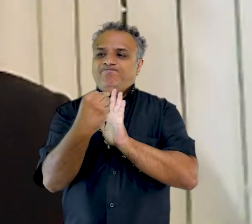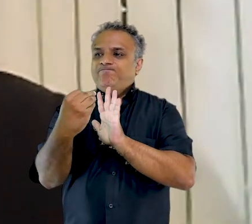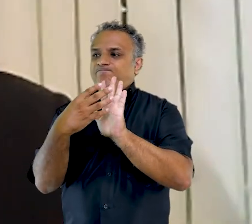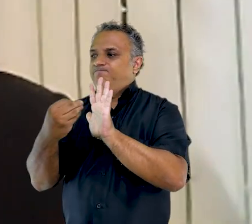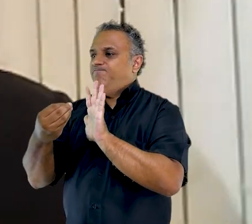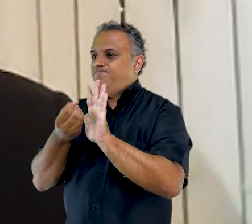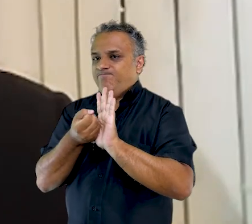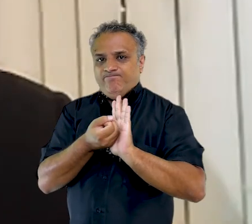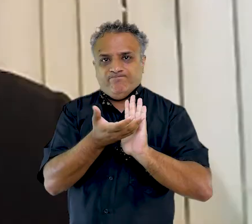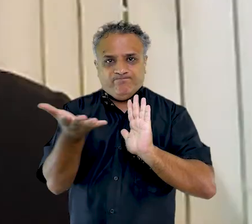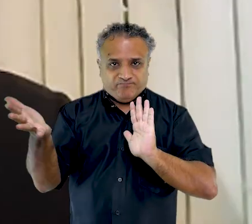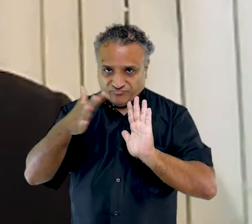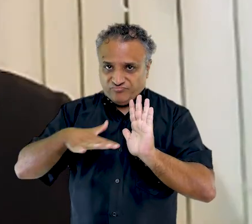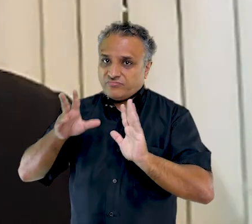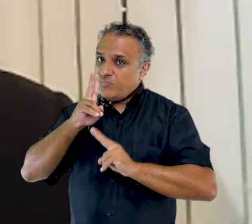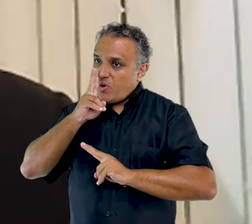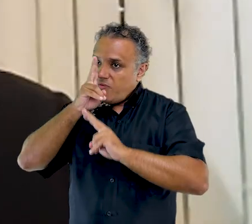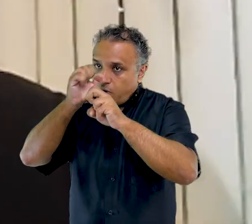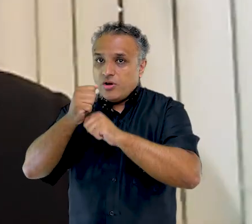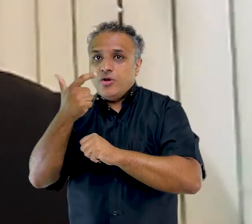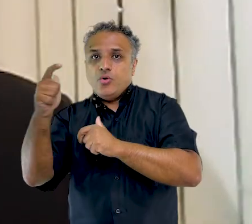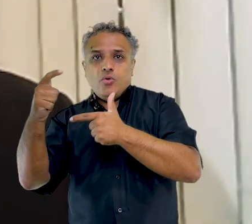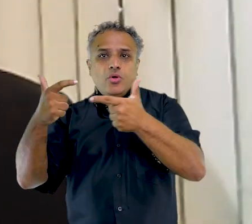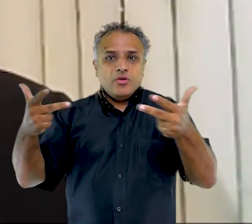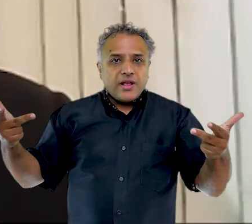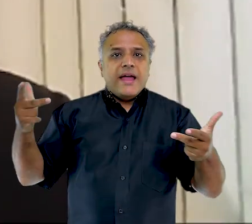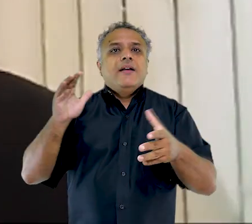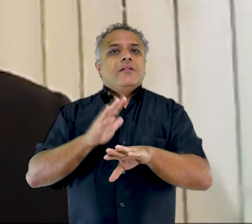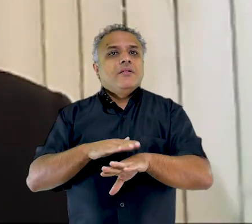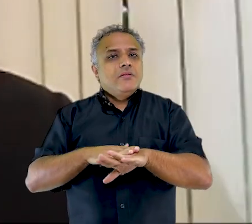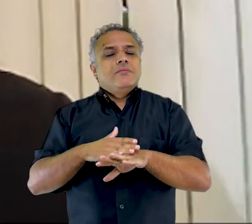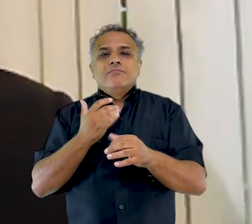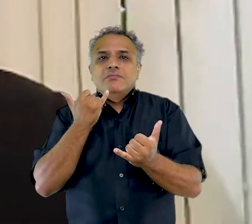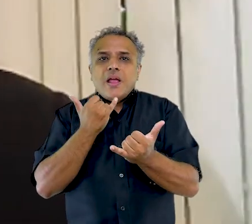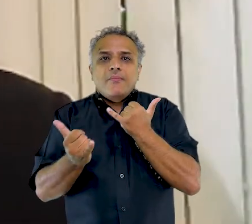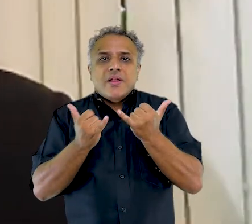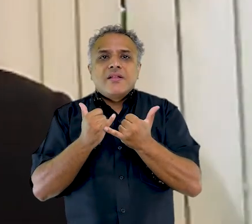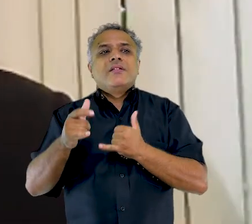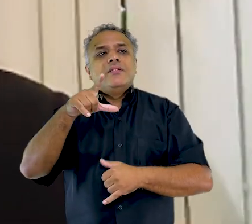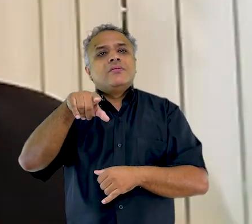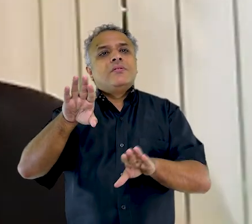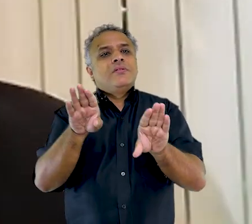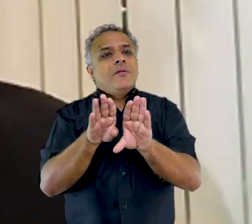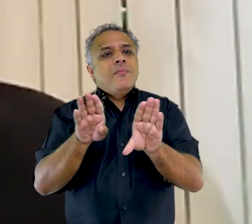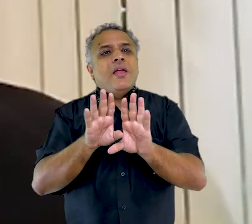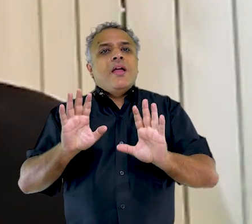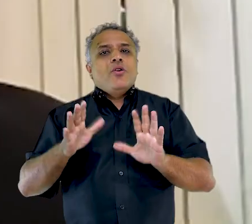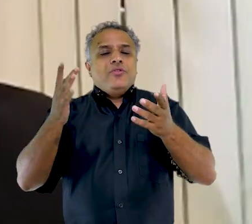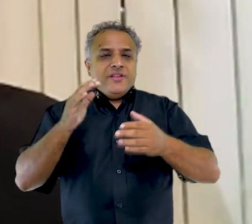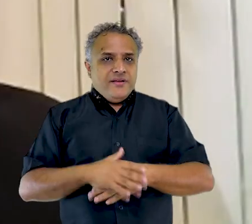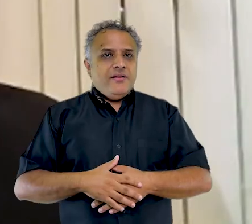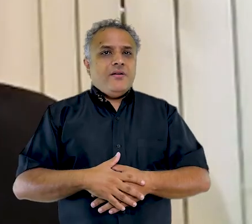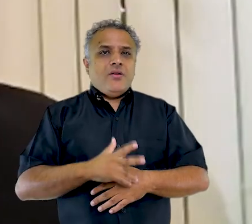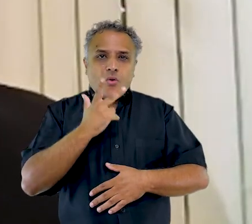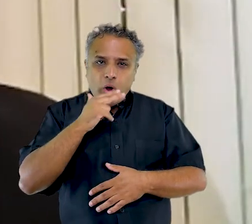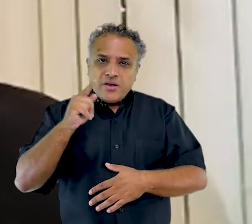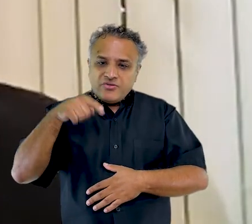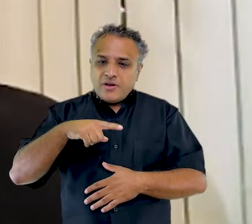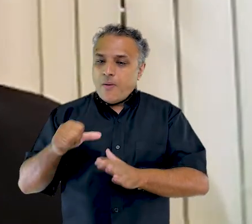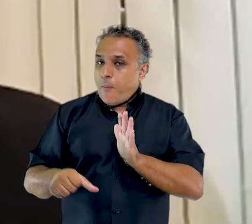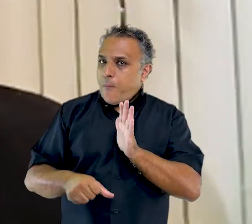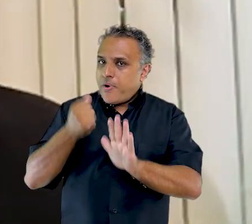precedente muito forte para que em outros casos similares isso também aconteça. E eu acho que esse é o